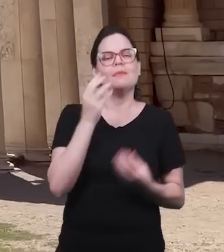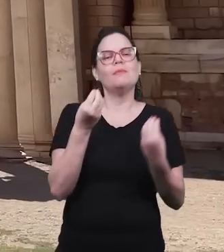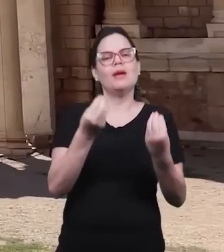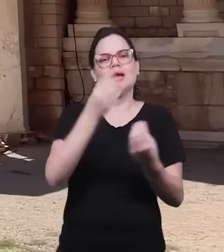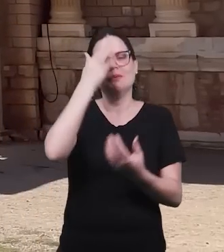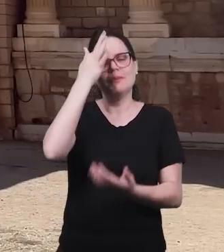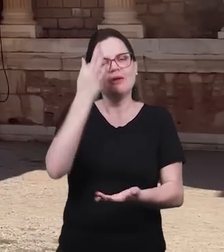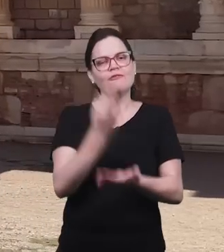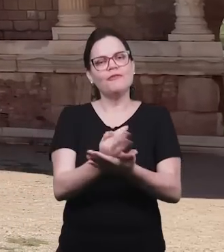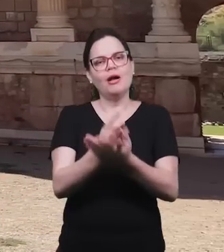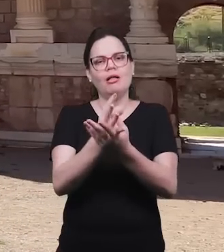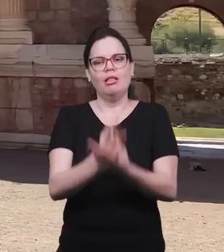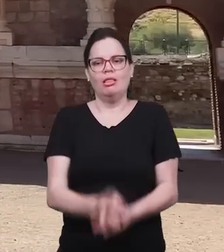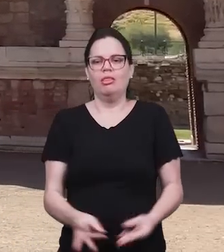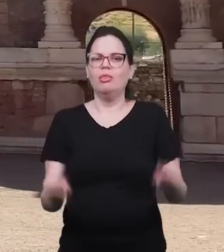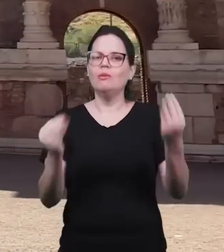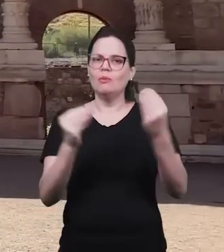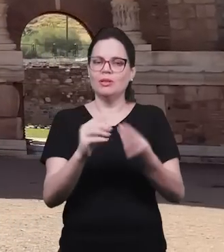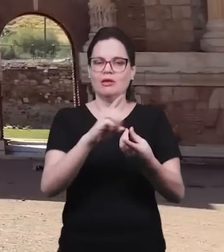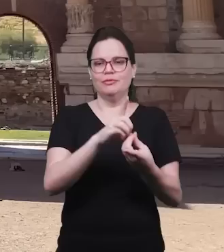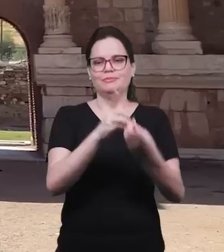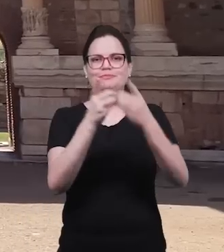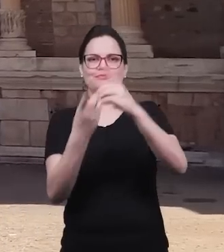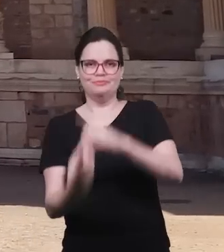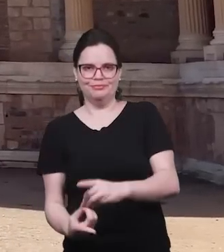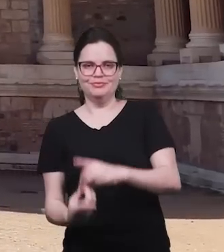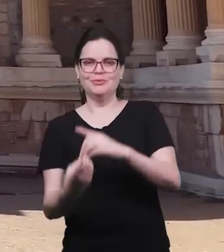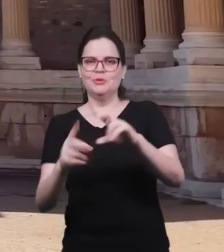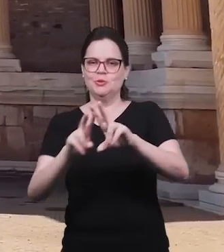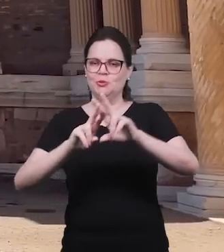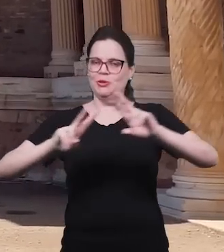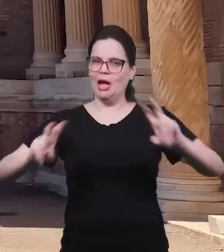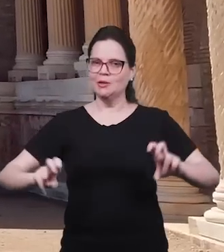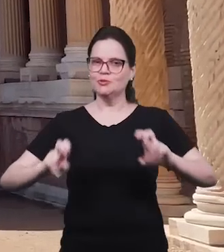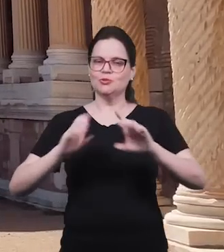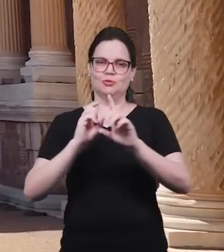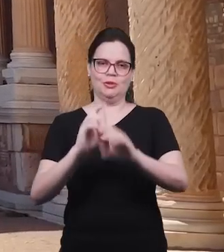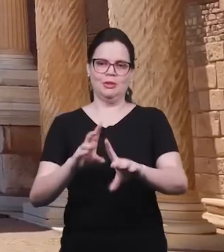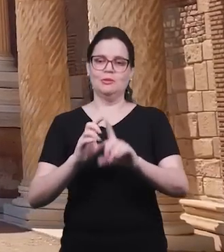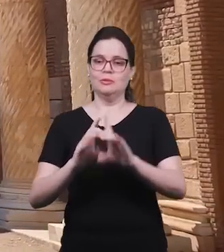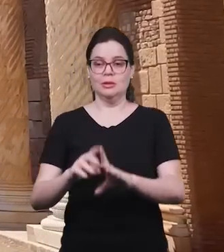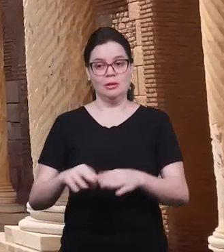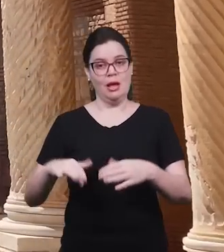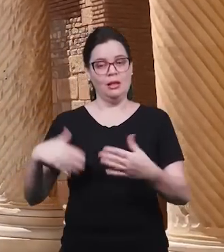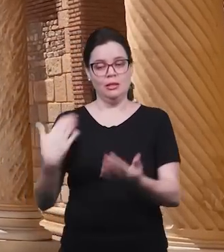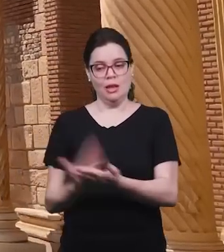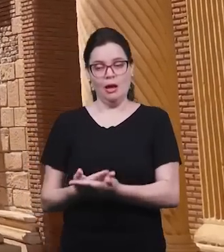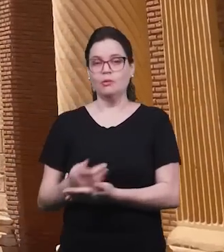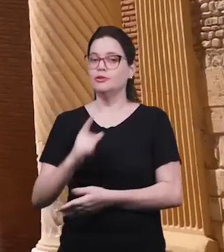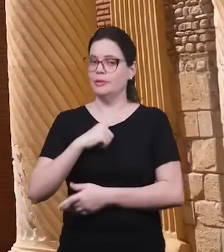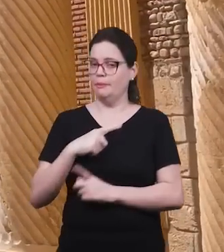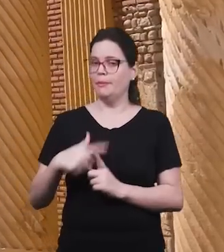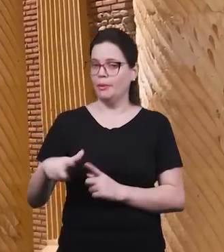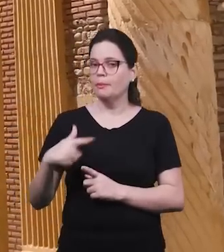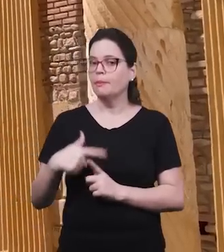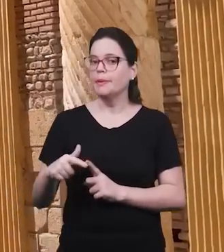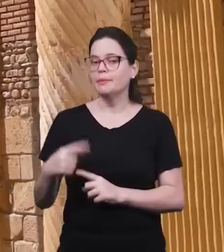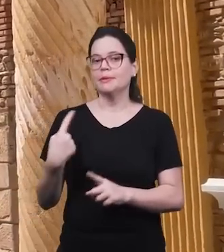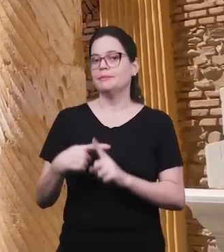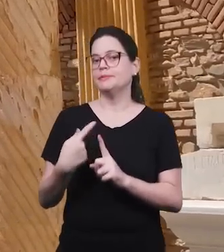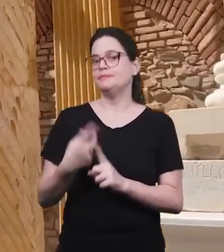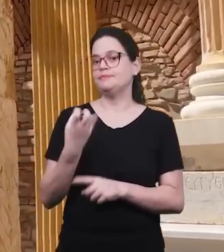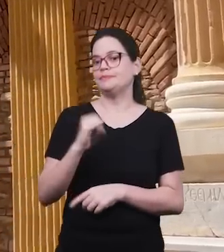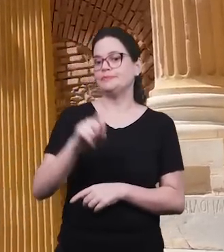isso tem sido o grande problema da história da igreja. É quando o homem acha que é ele quem vai fazer